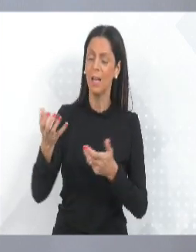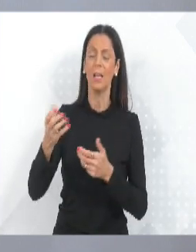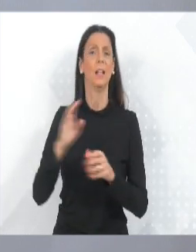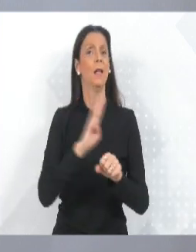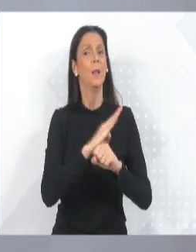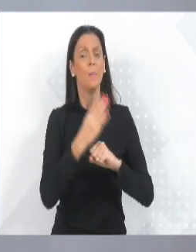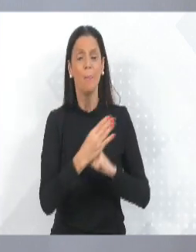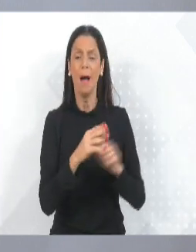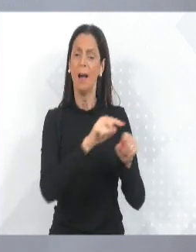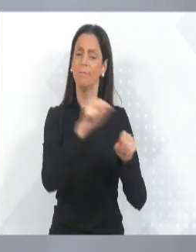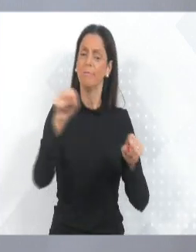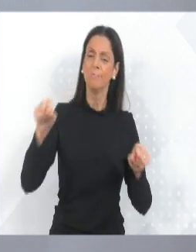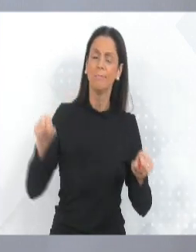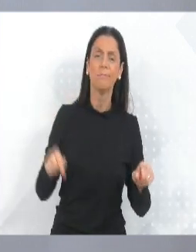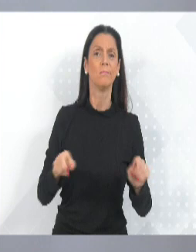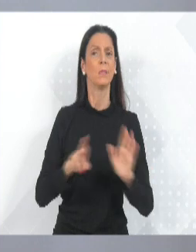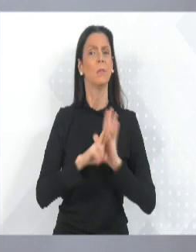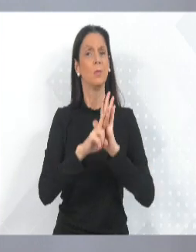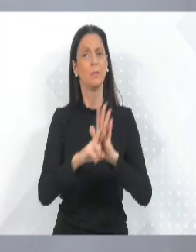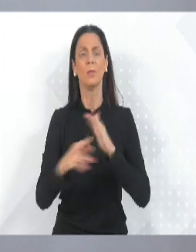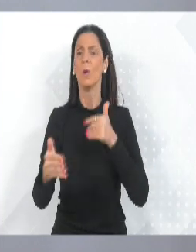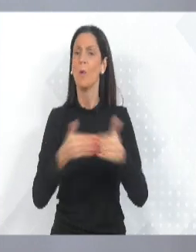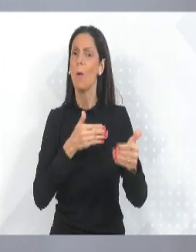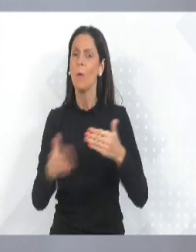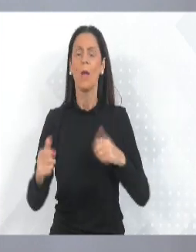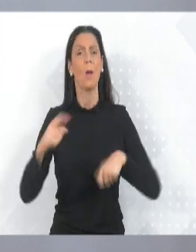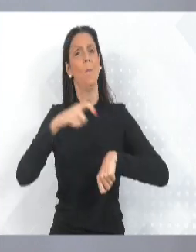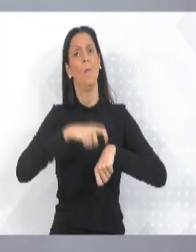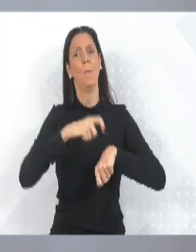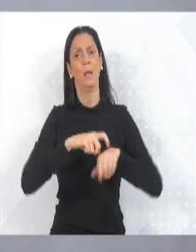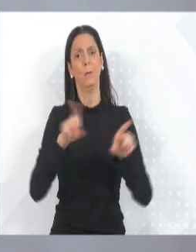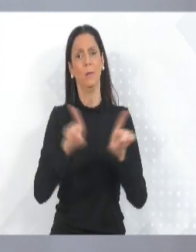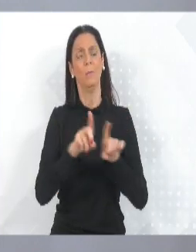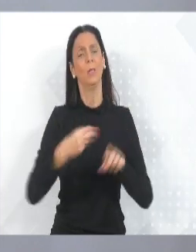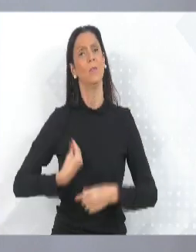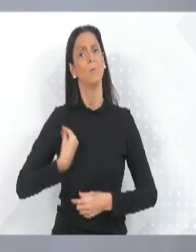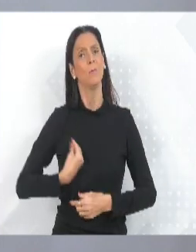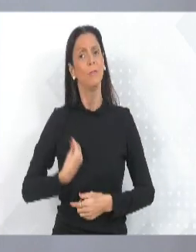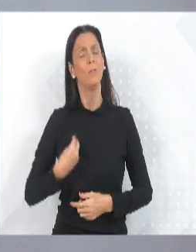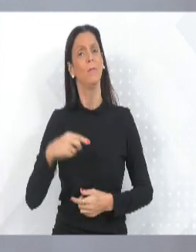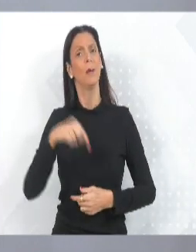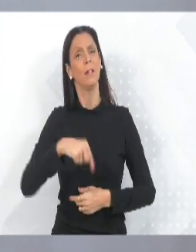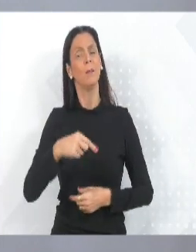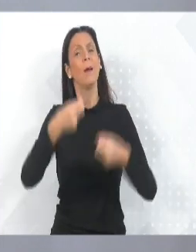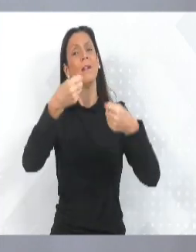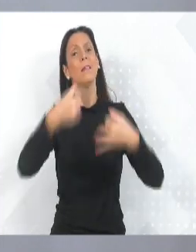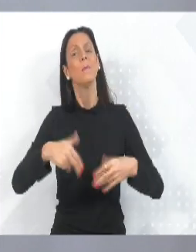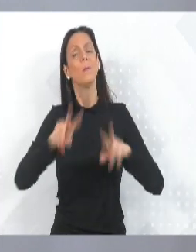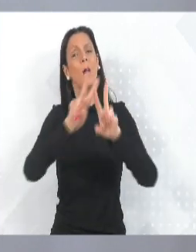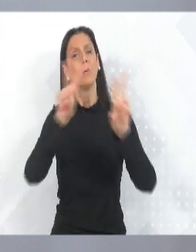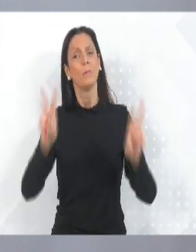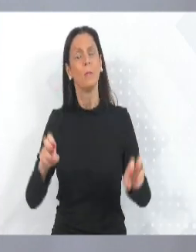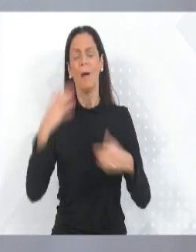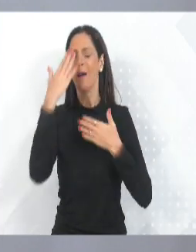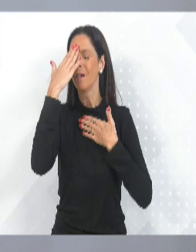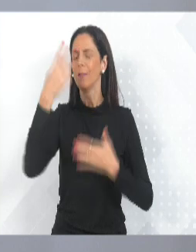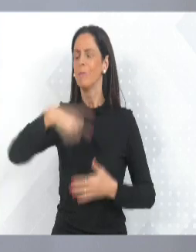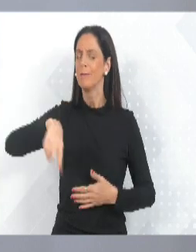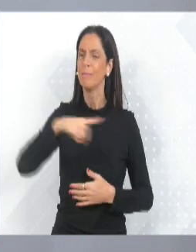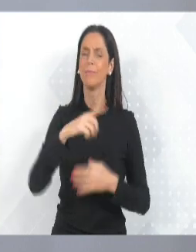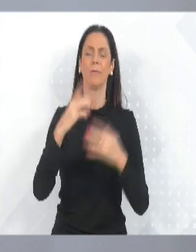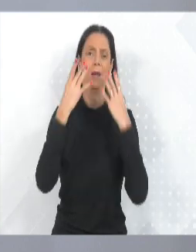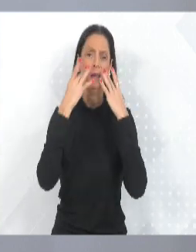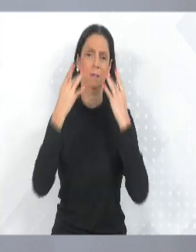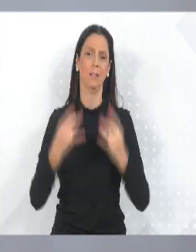que vocês representam em qualquer momento nós estamos à disposição para falar sobre o assunto agradeço a atenção e agradeço